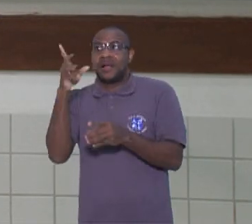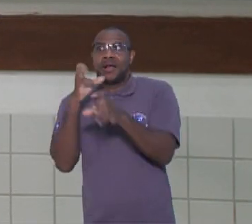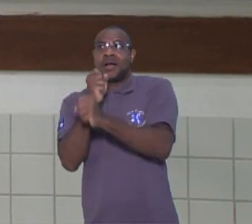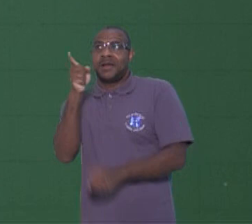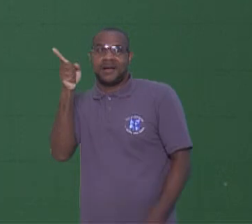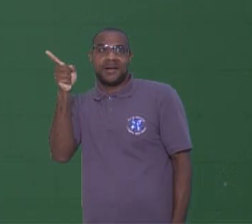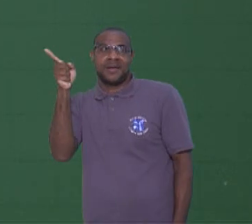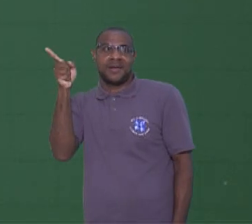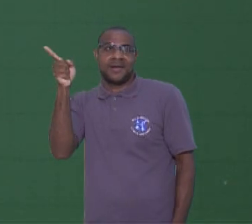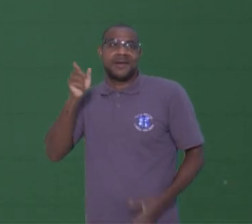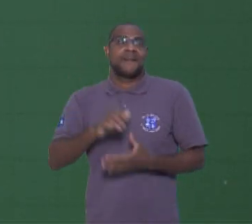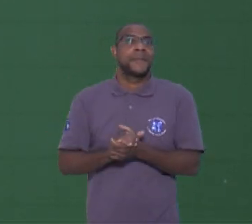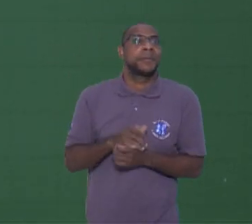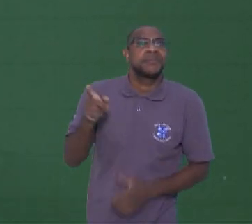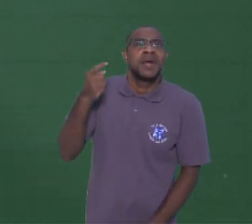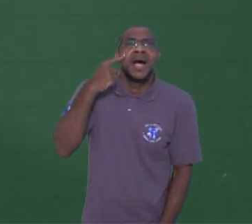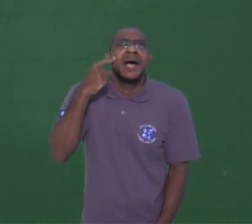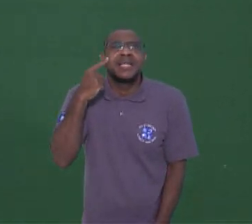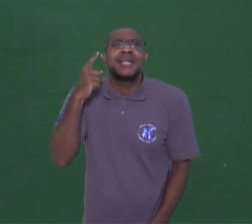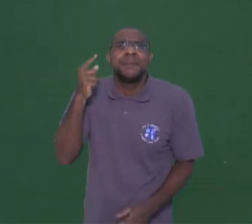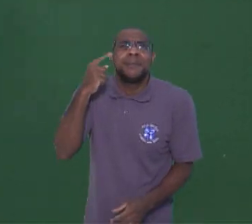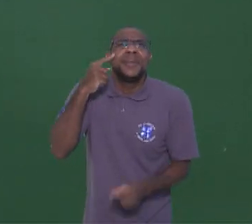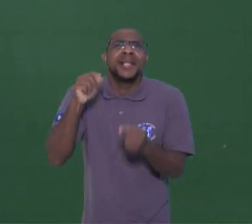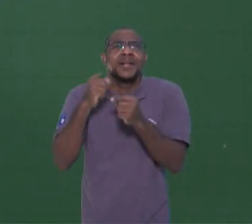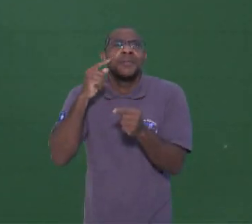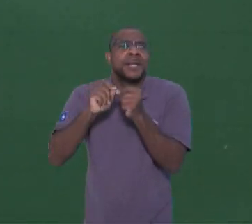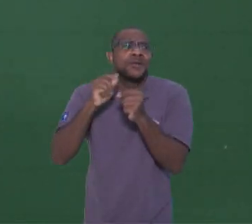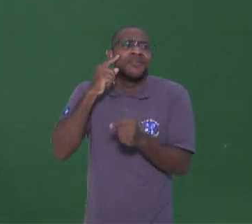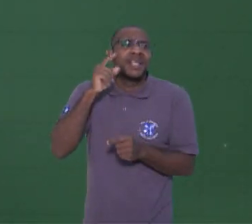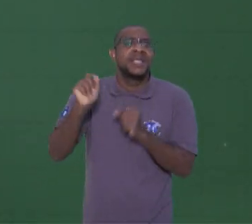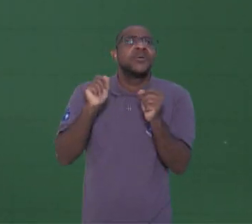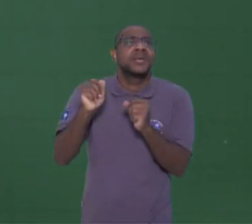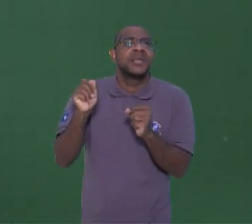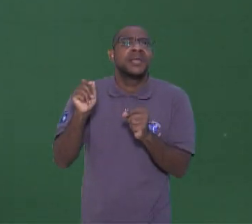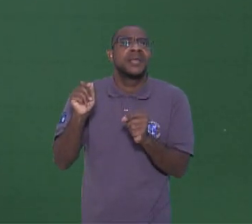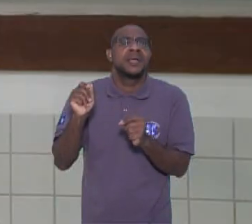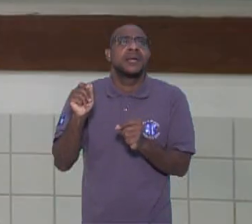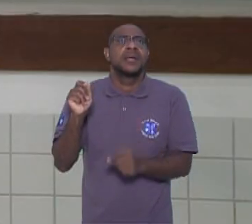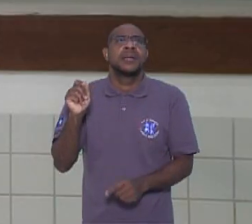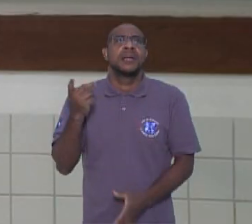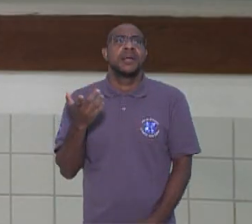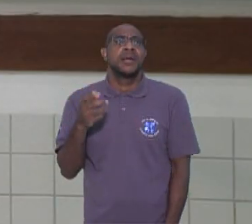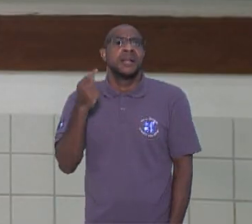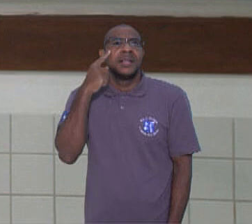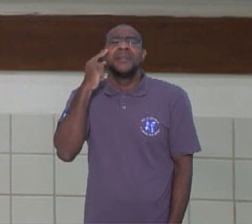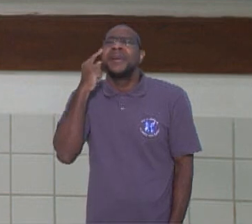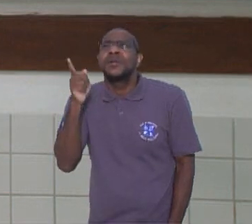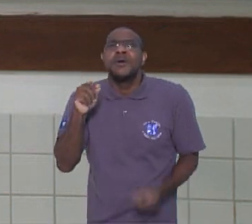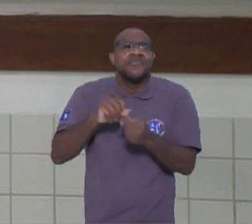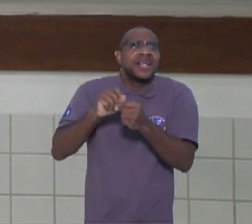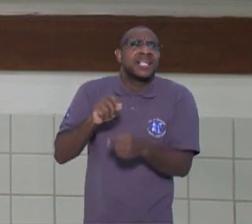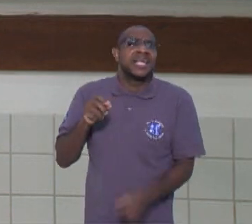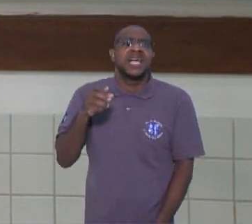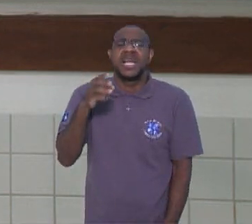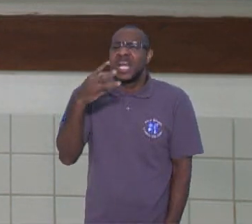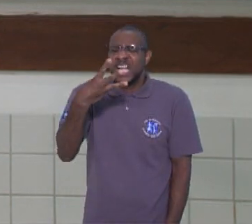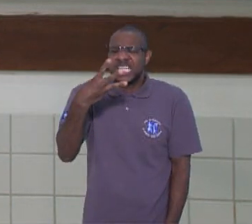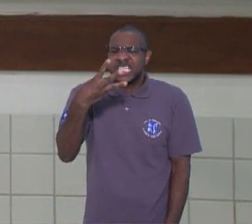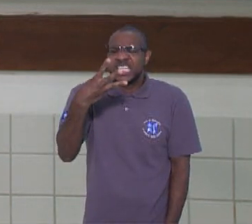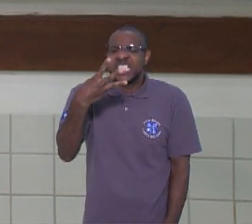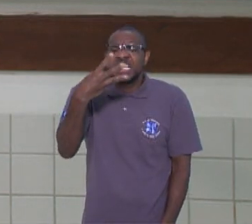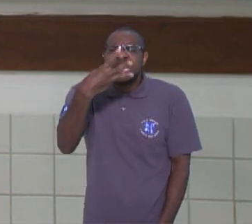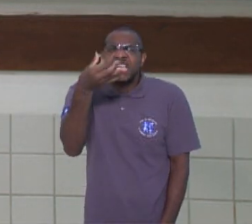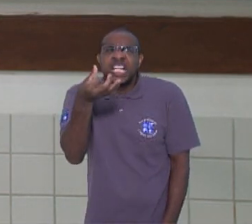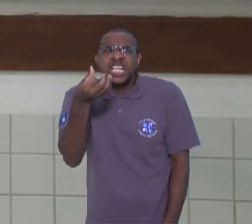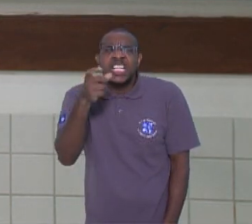quadrado? Não, isso não é legal, ó. Opa, tá até caindo aqui. Calma lá.